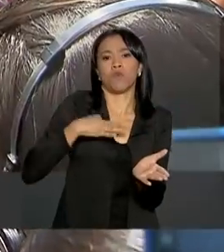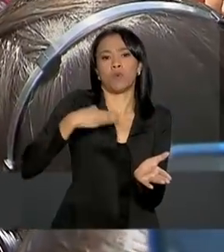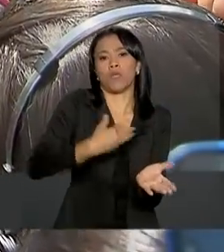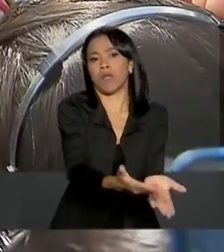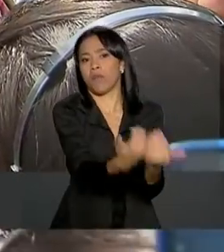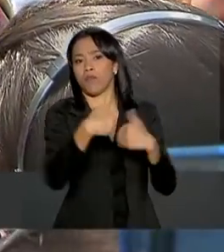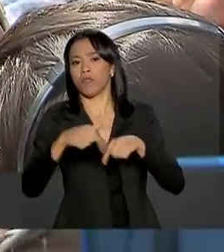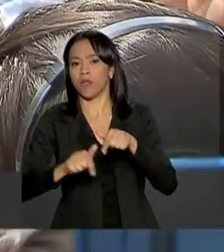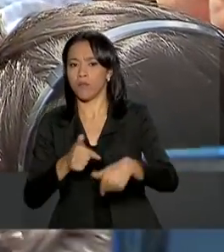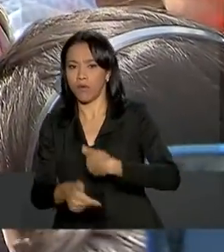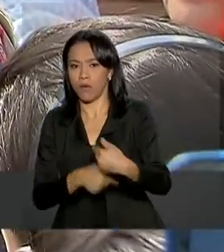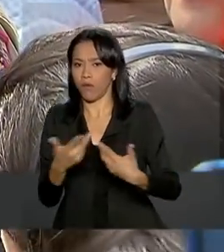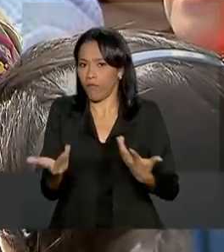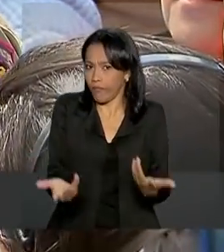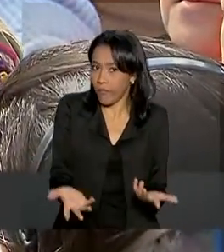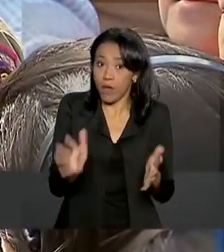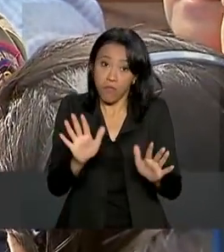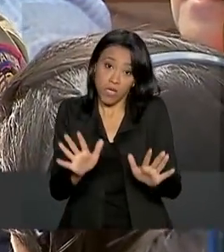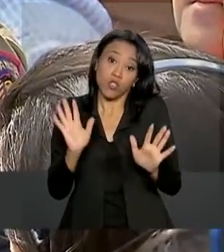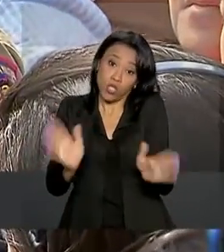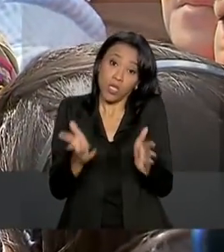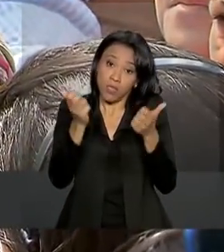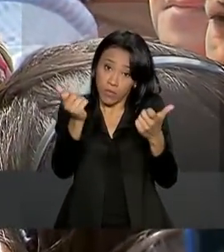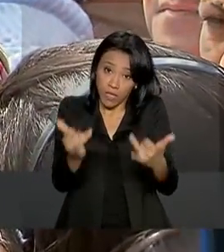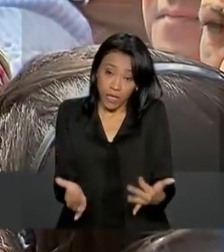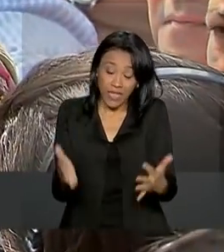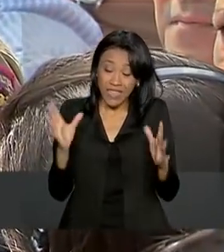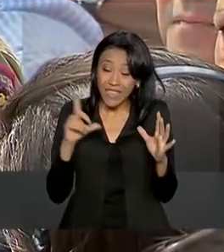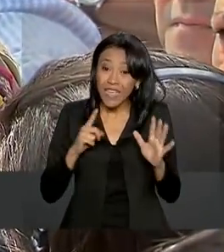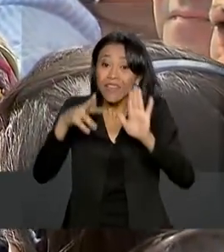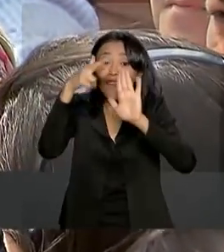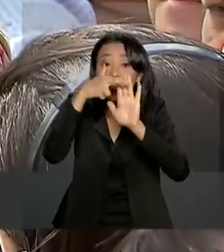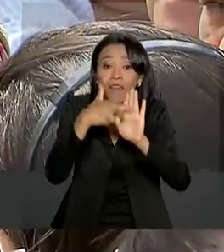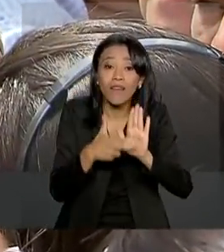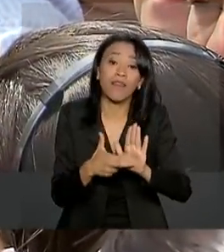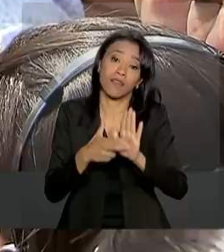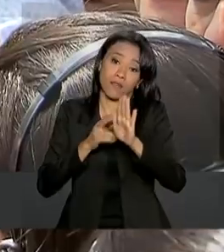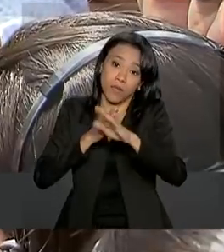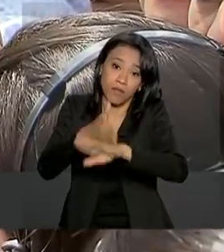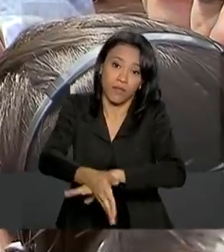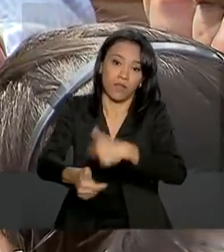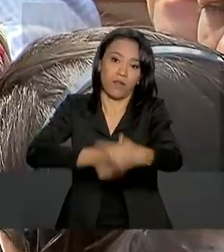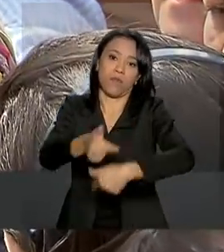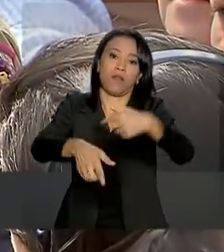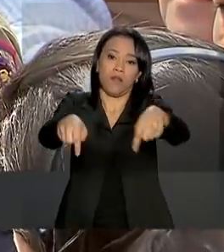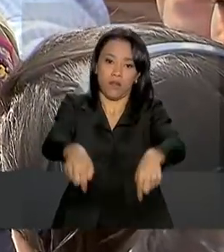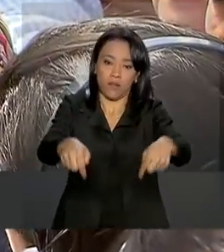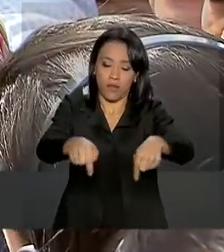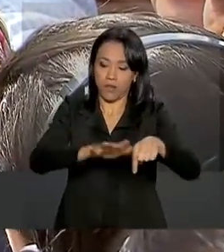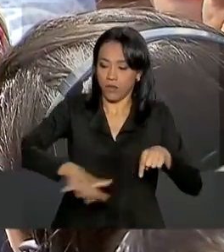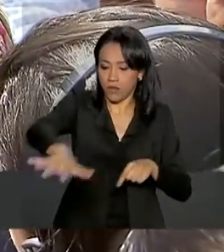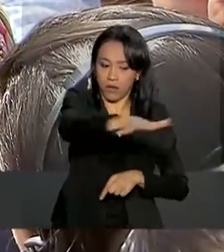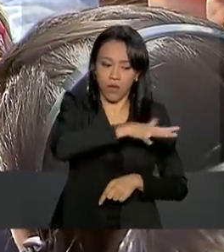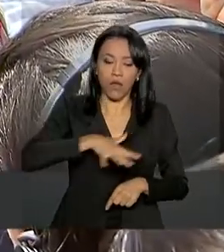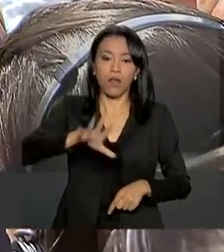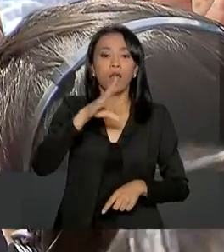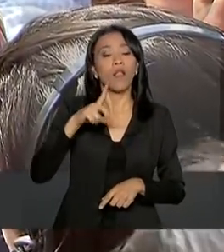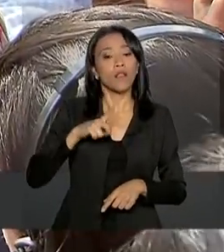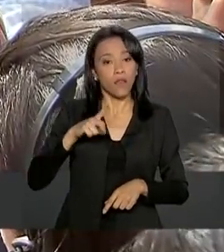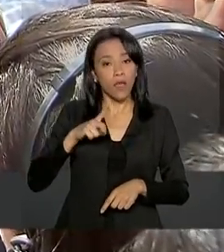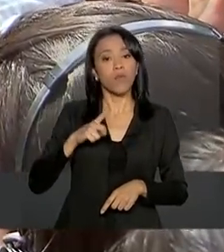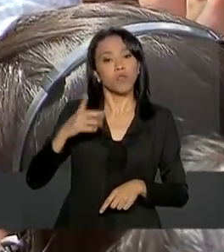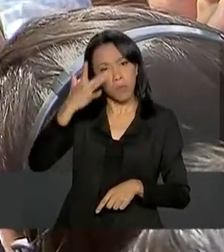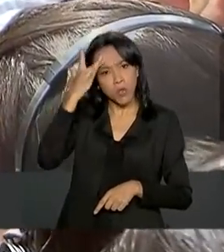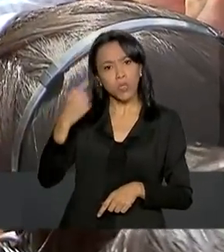importância da atuação dessas pessoas, só que, como eu disse, dentro de um critério, né, da necessidade. Lá no nosso posto avançado, por exemplo, nós temos